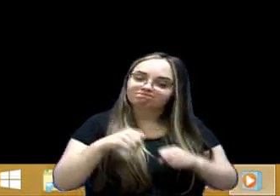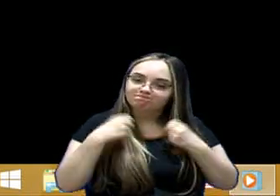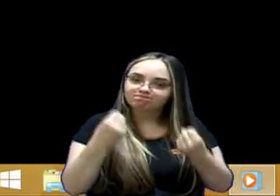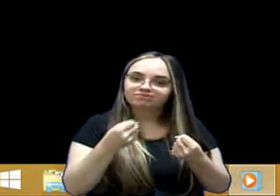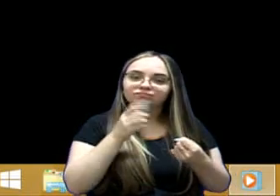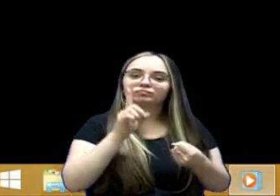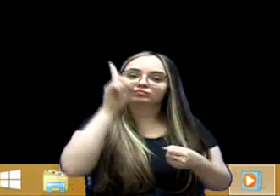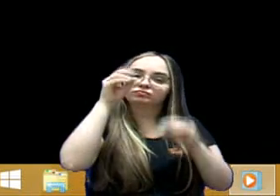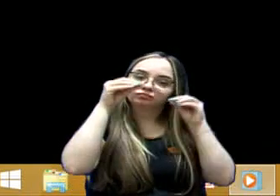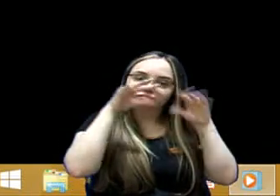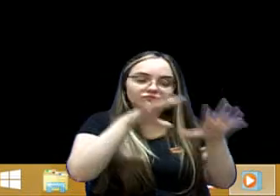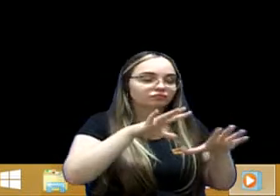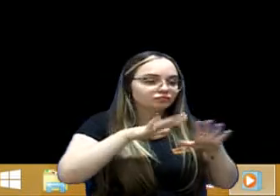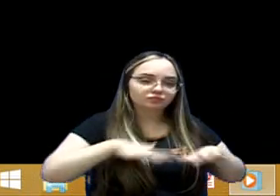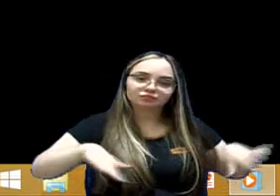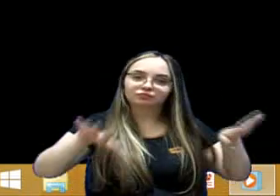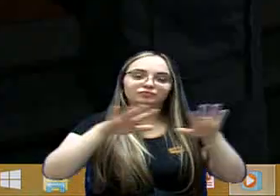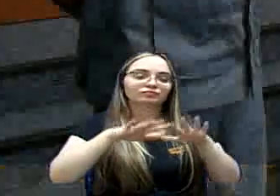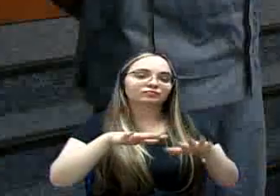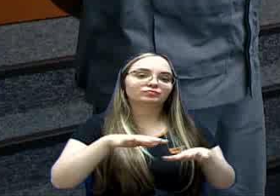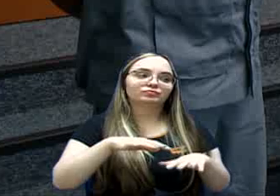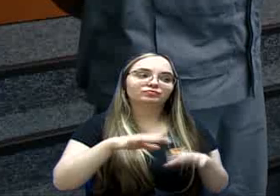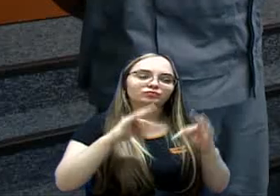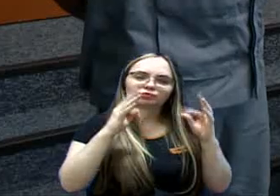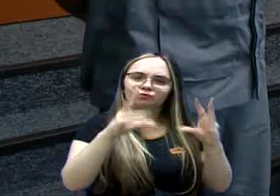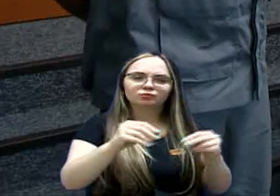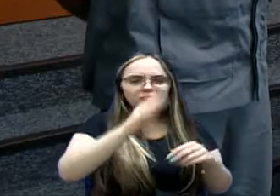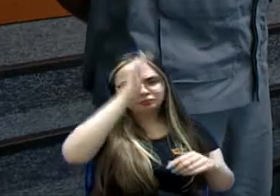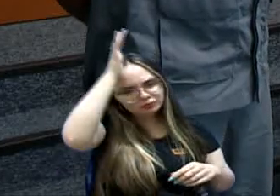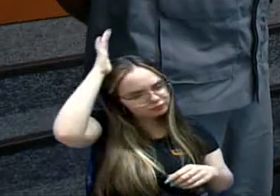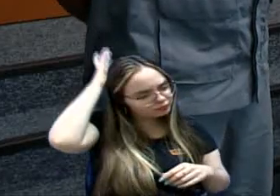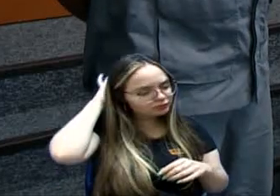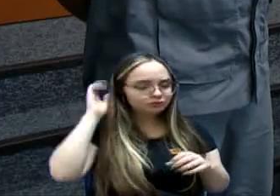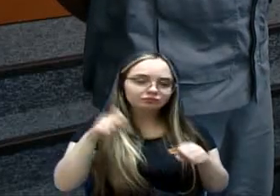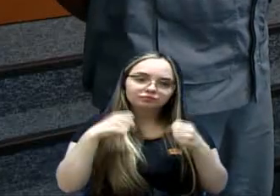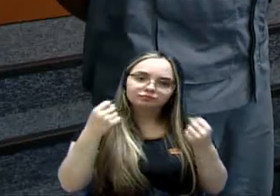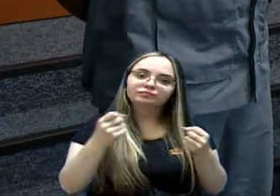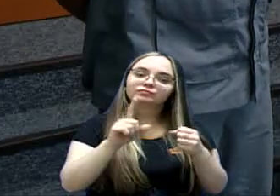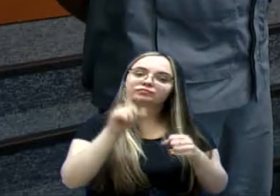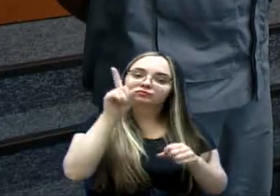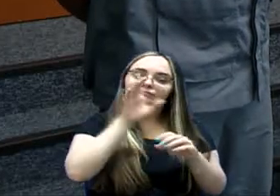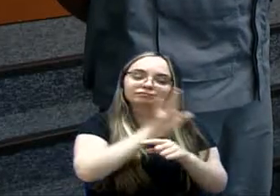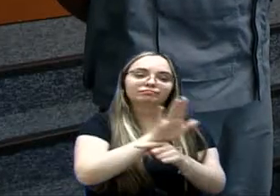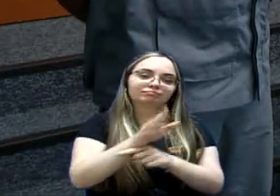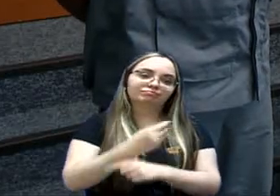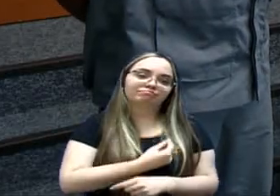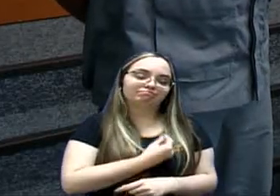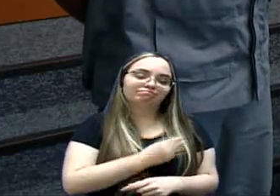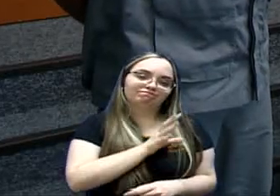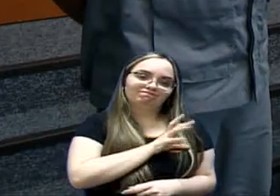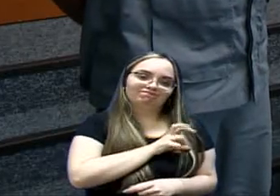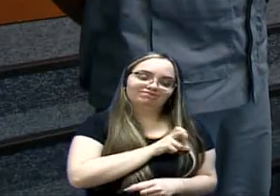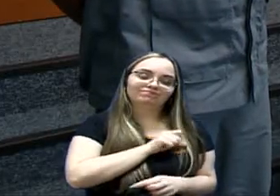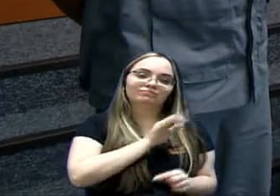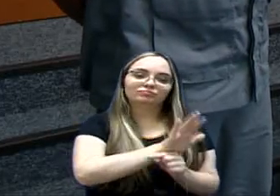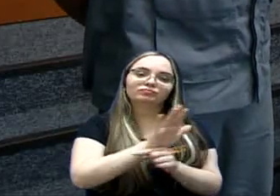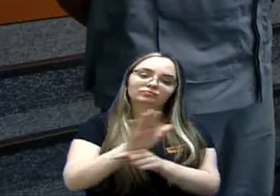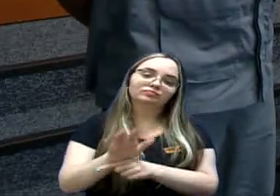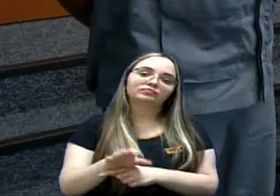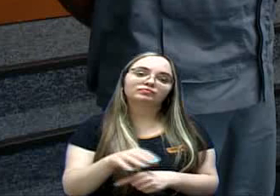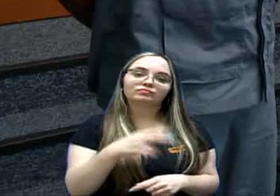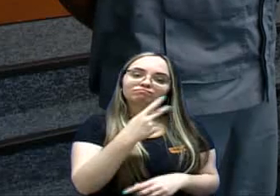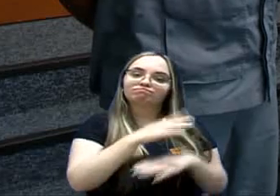Deus abençoe a todos que fazem esse trabalho de amor, de muita paixão, de